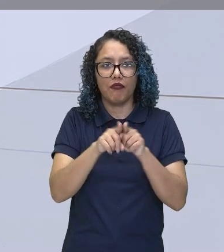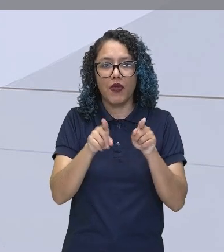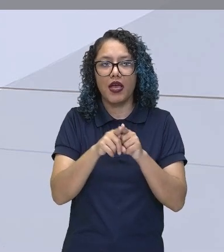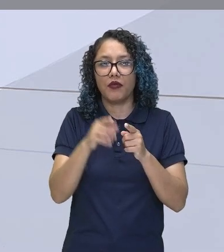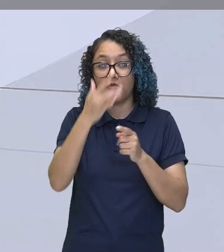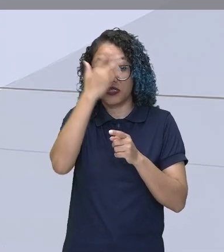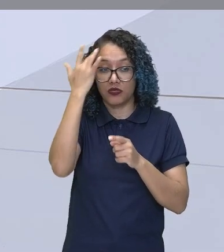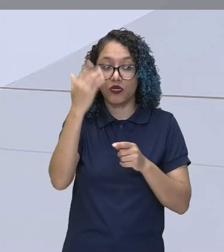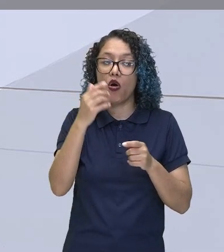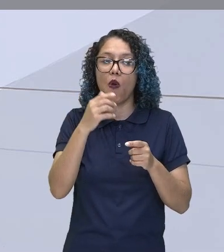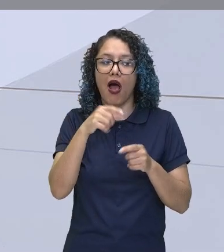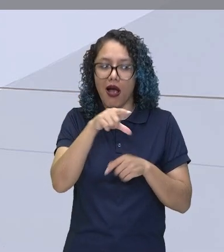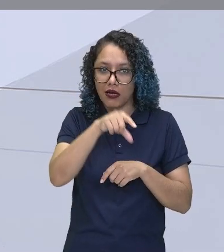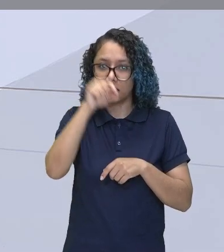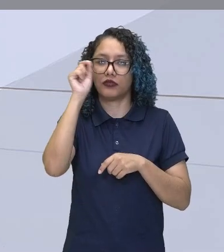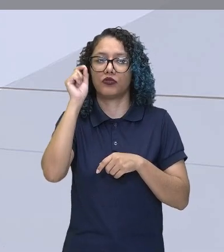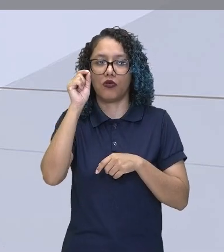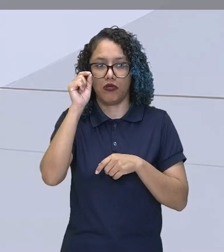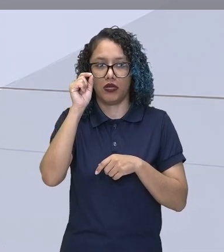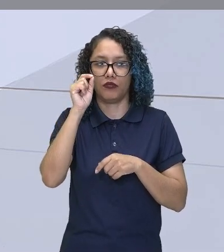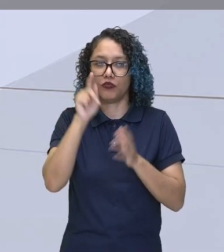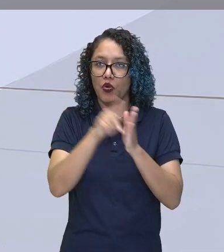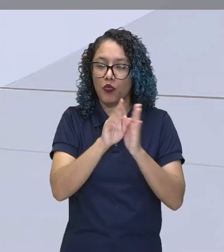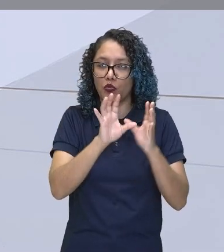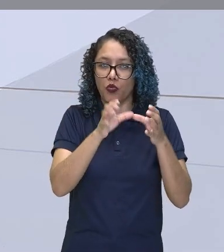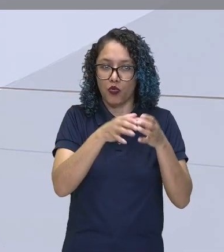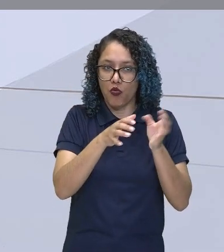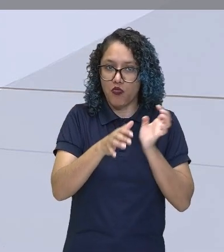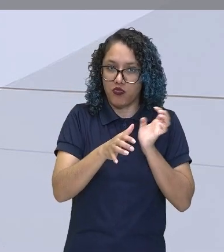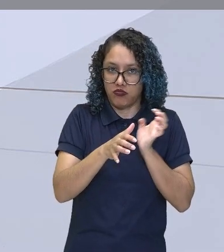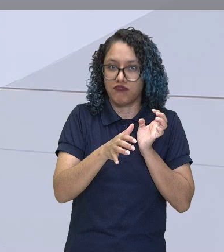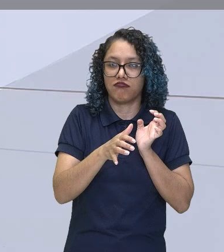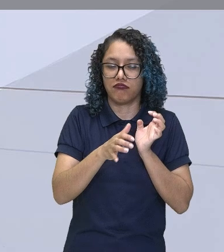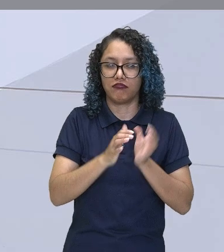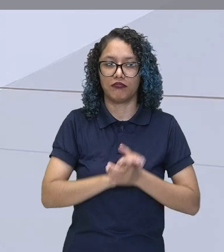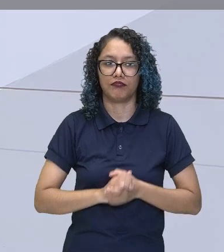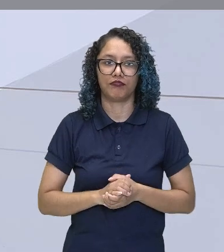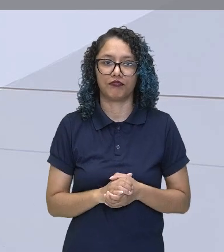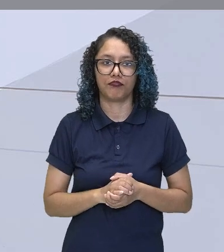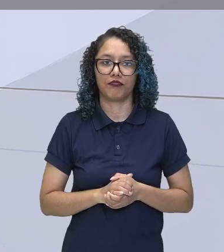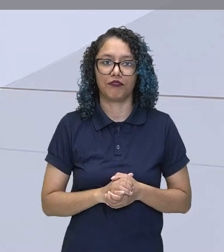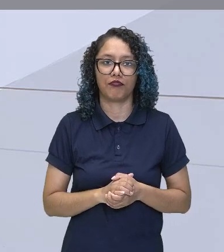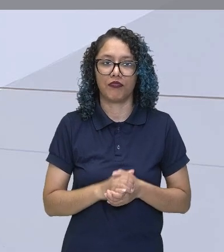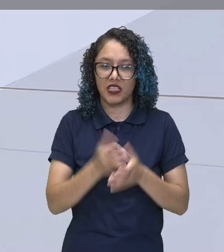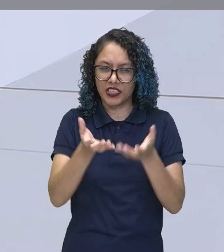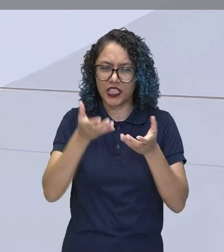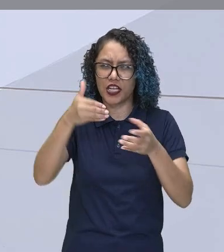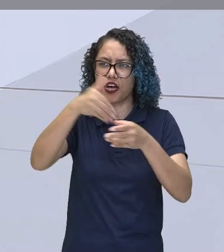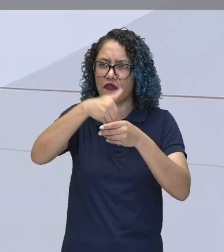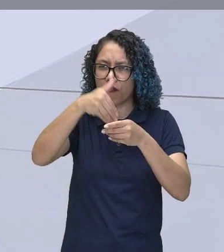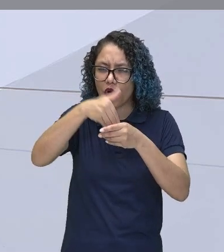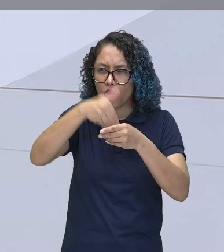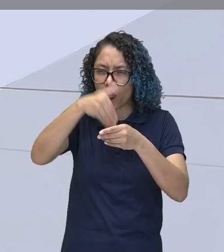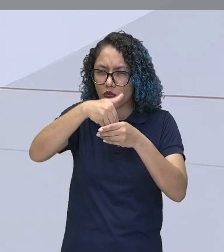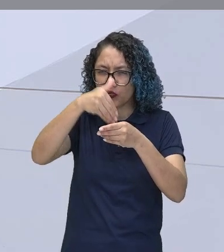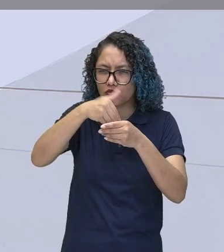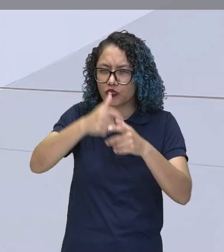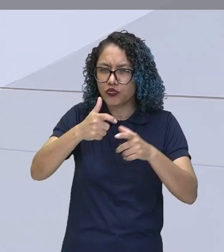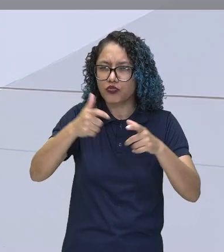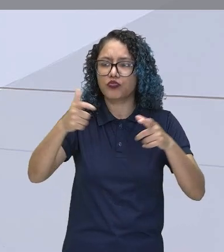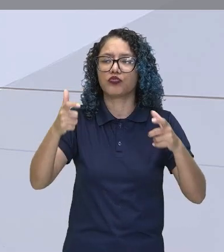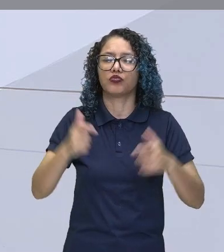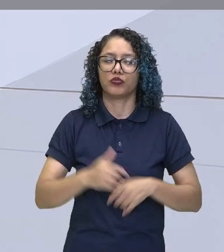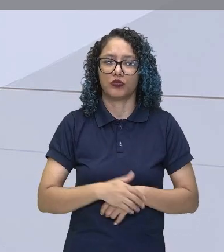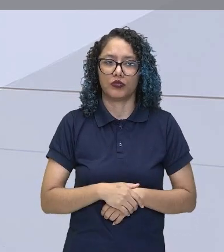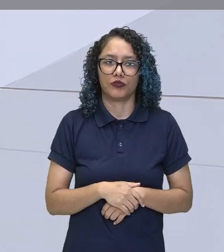tinha esse poder de arrebanhar, né, bastante votos, chamado de coronel.